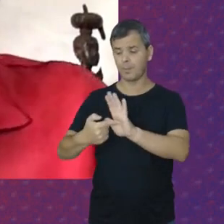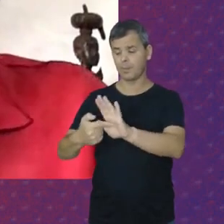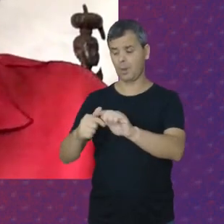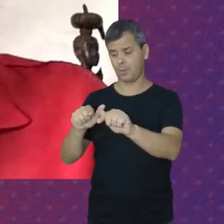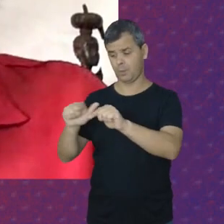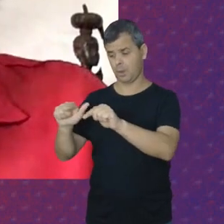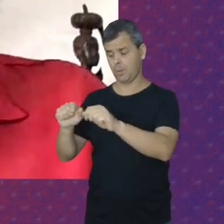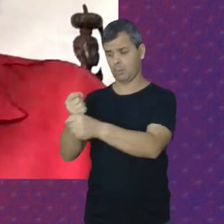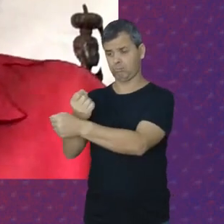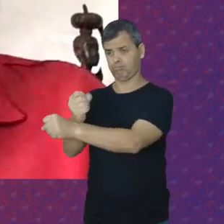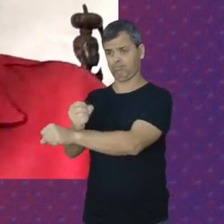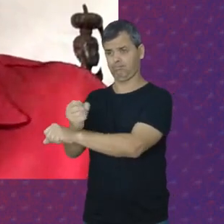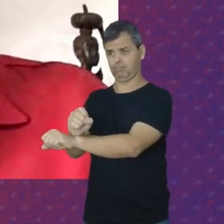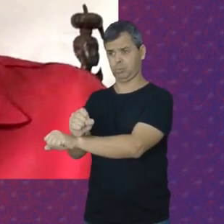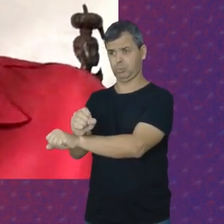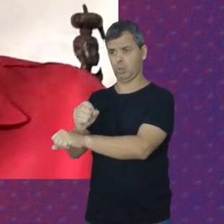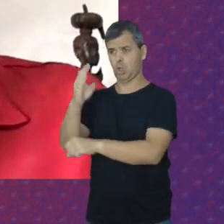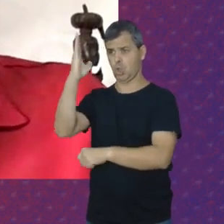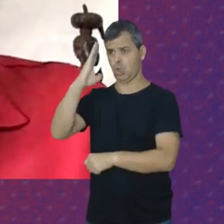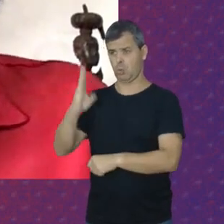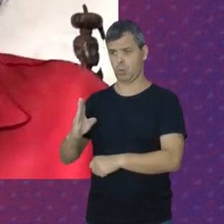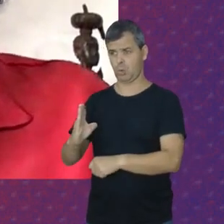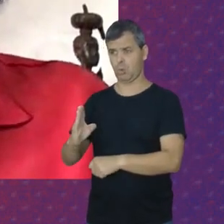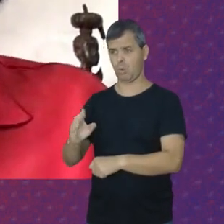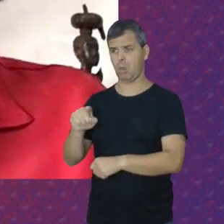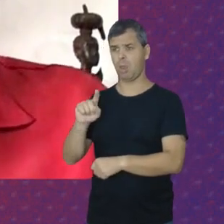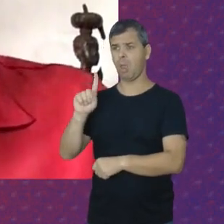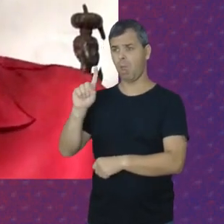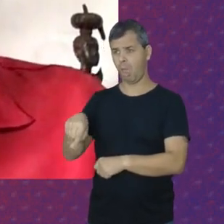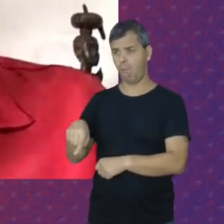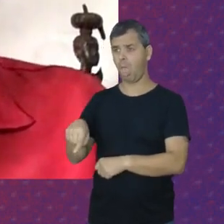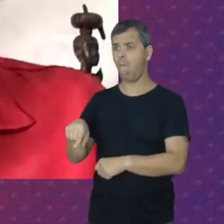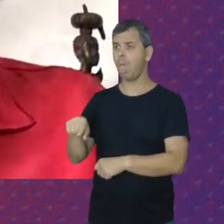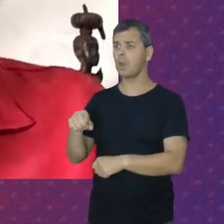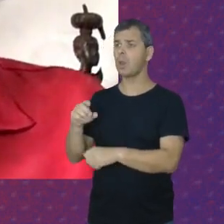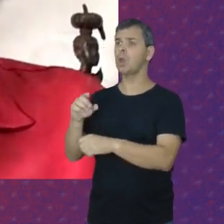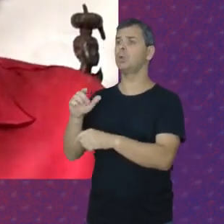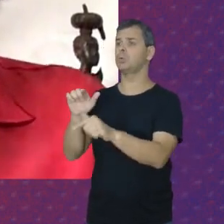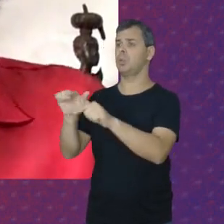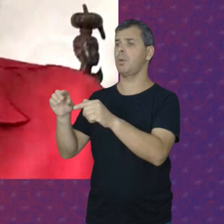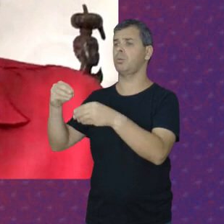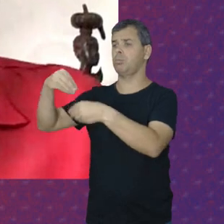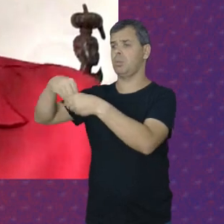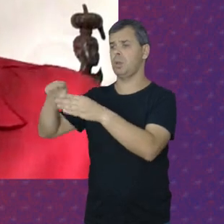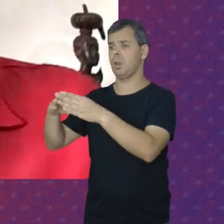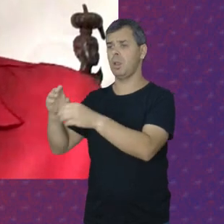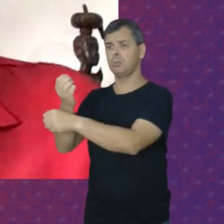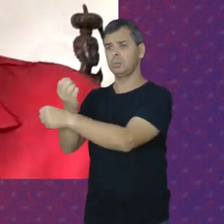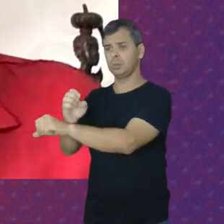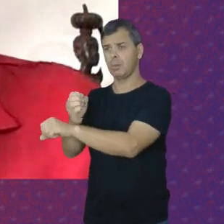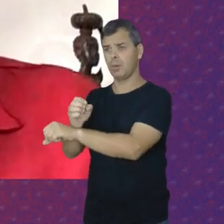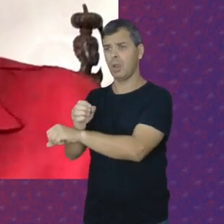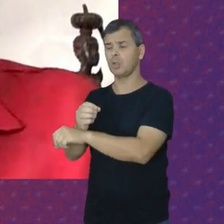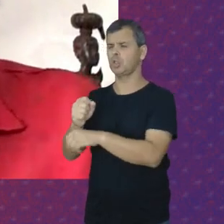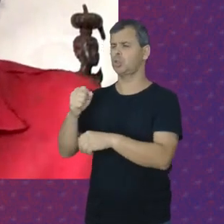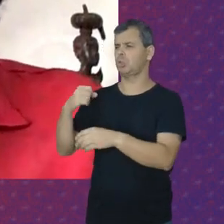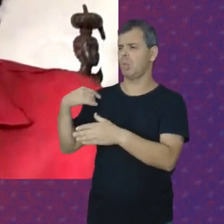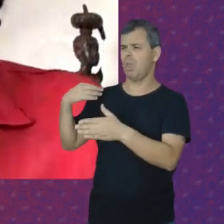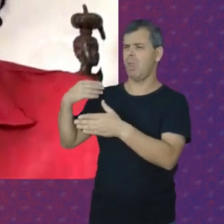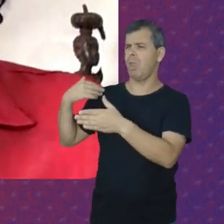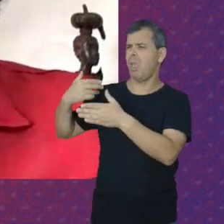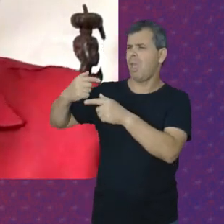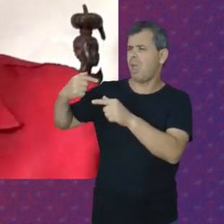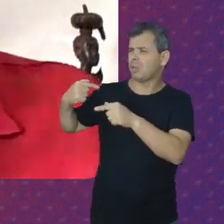trabalho escravo no Brasil, naquele momento, eram das trabalhadoras domésticas, herdada dos seus avós,